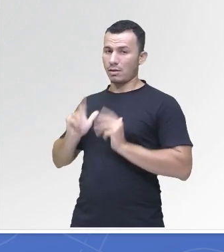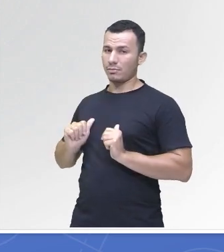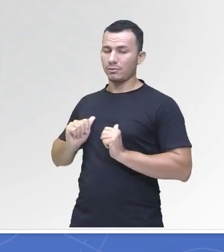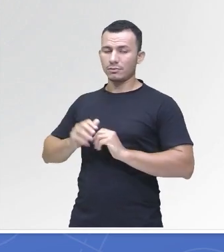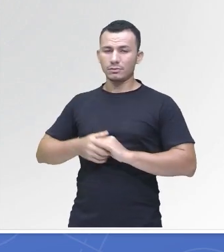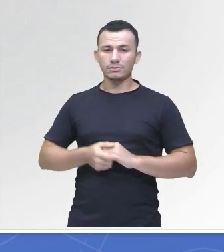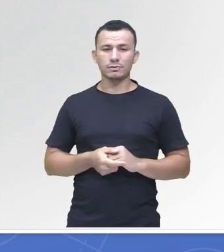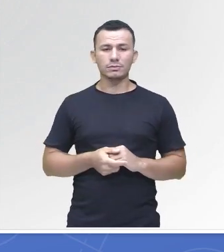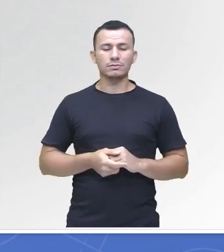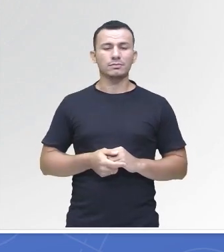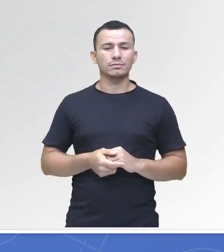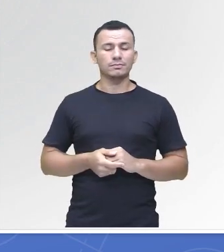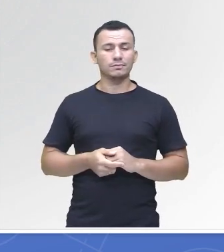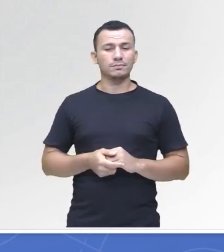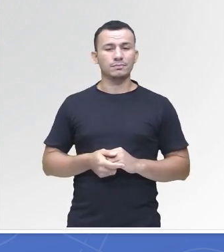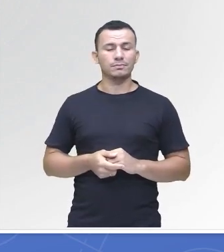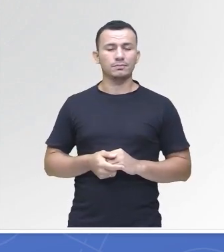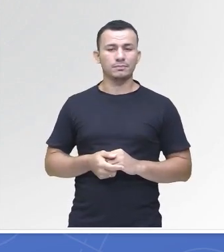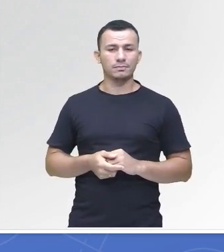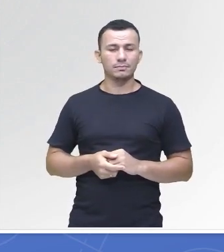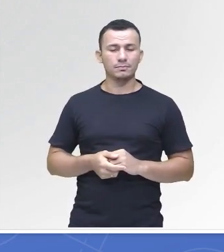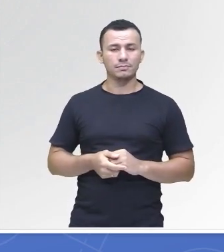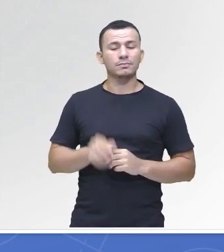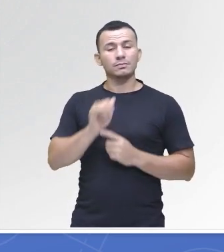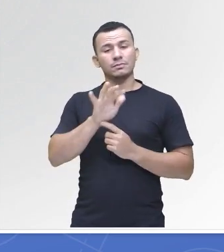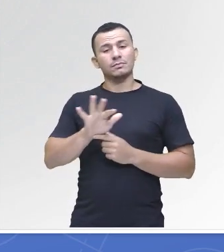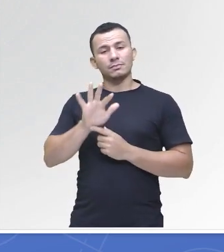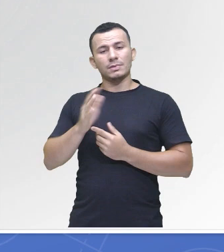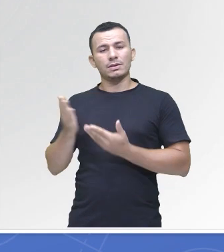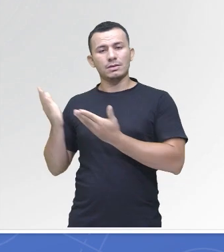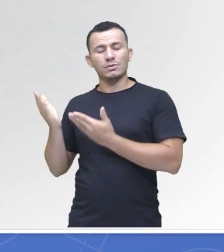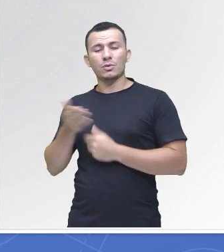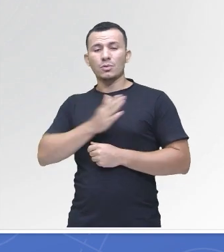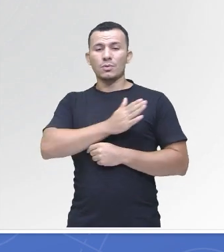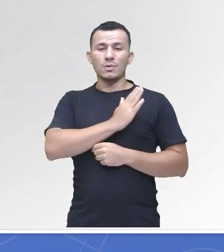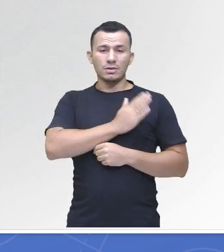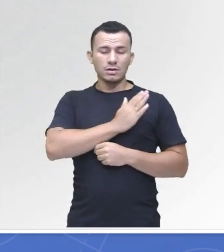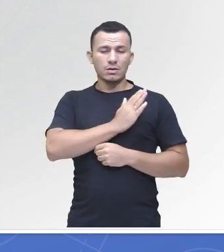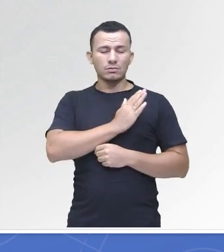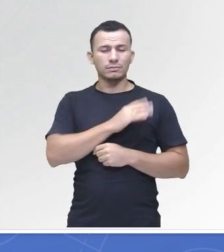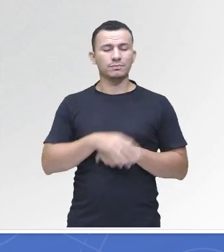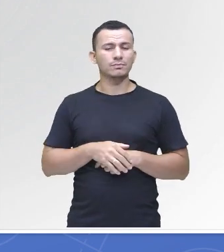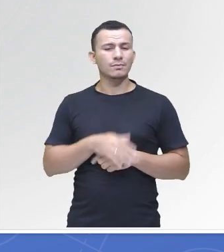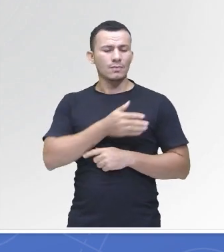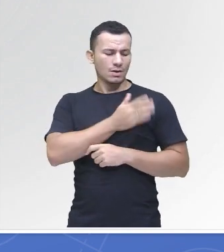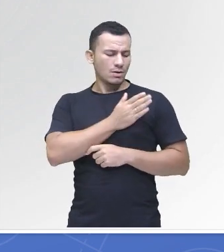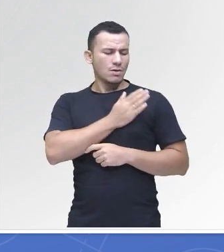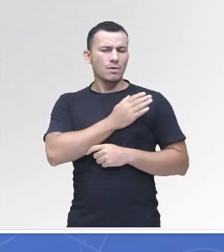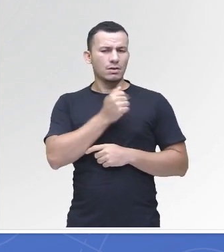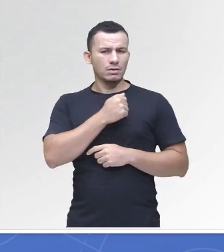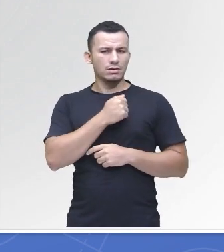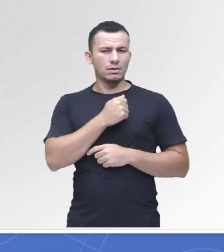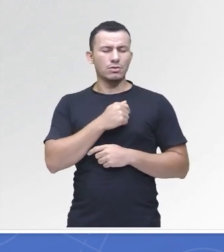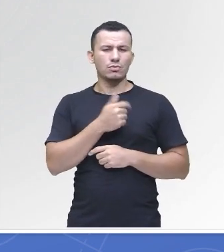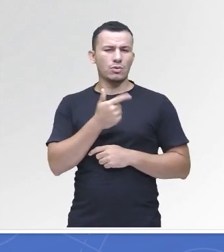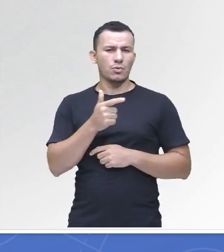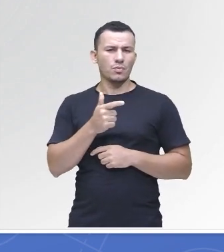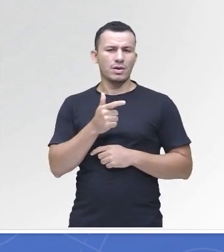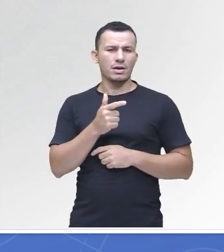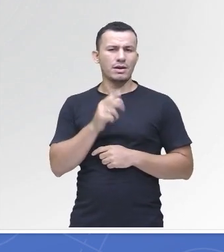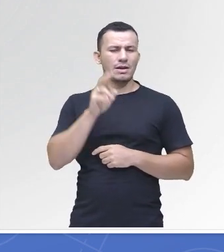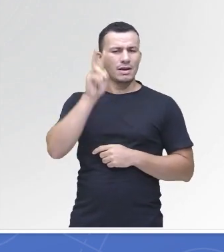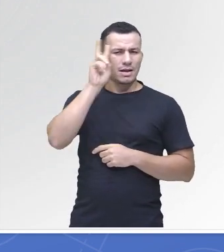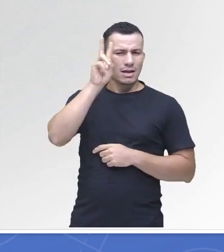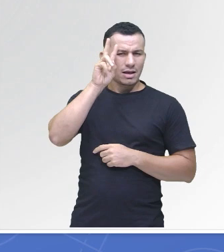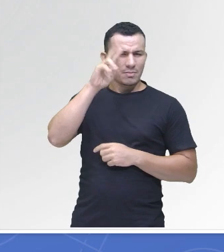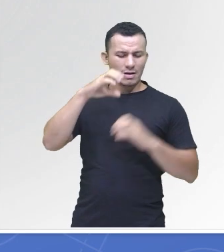tá bom? Aqui a gente tem a imagem que representa um coração. Então, o coração, ele não tem aquele formato que a gente